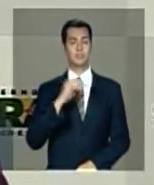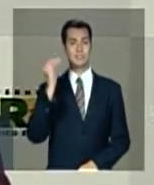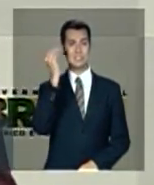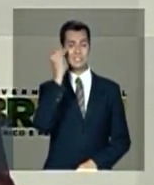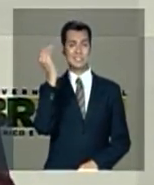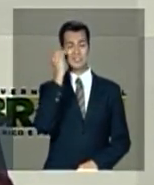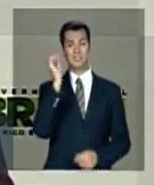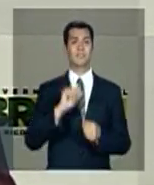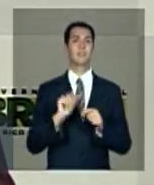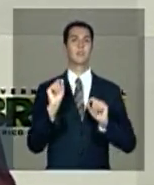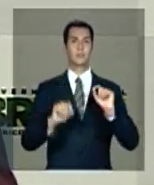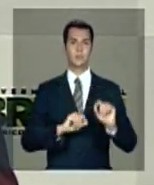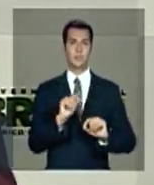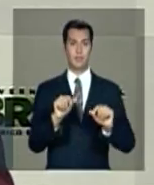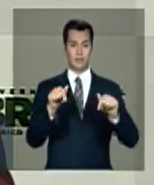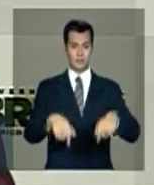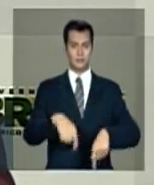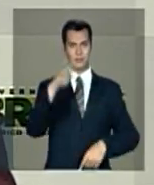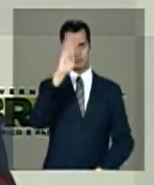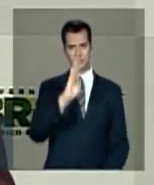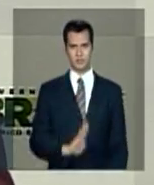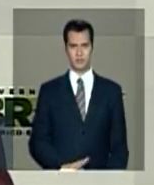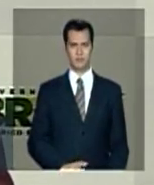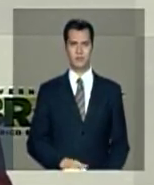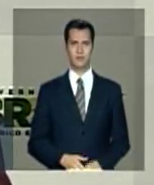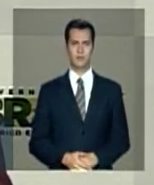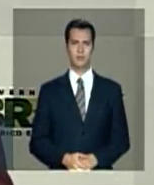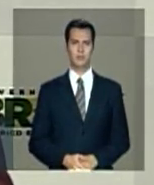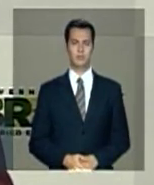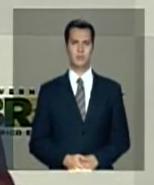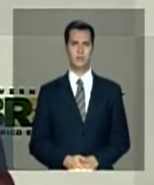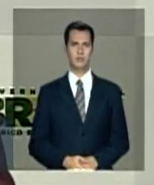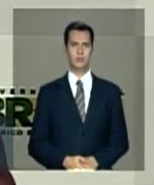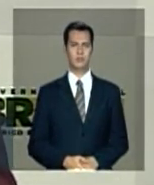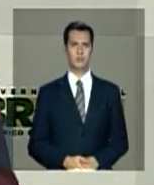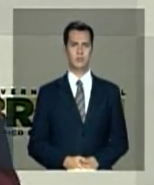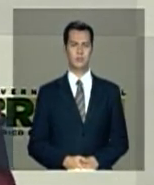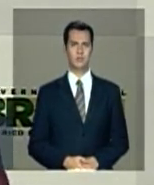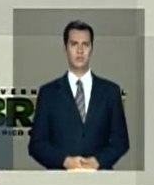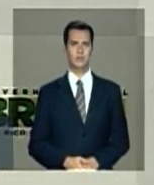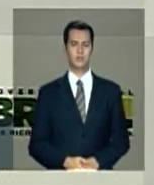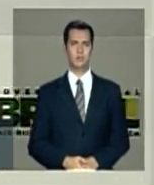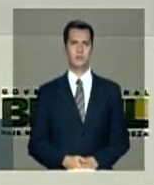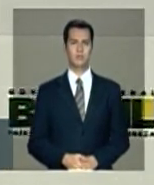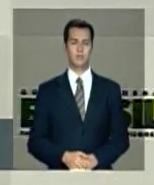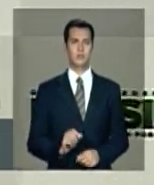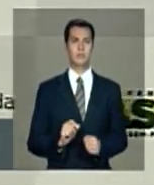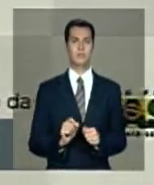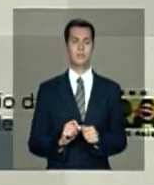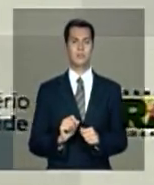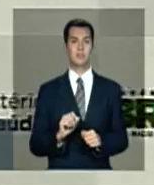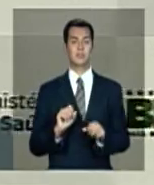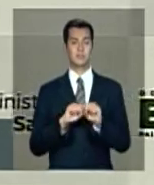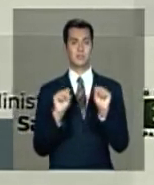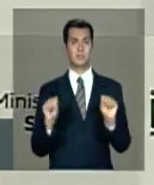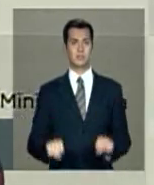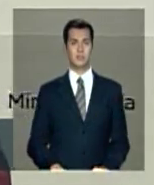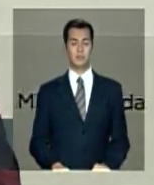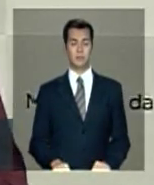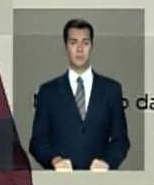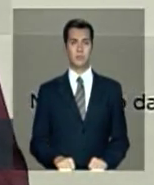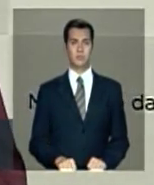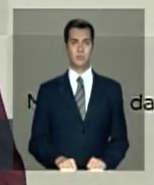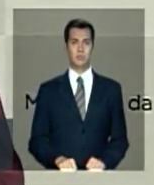é construir no Brasil 11 de fato um sistema em que haja